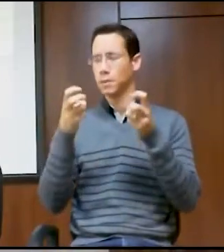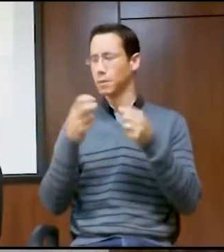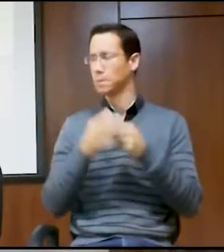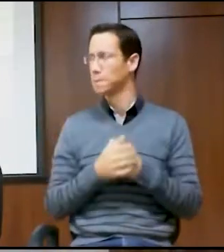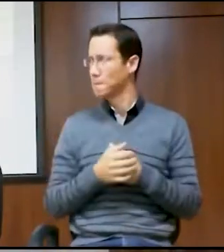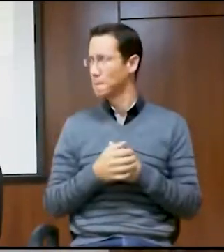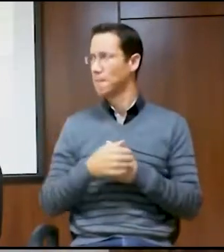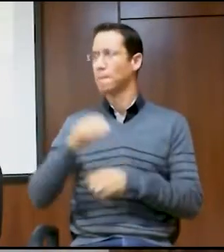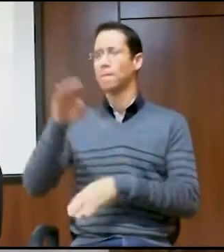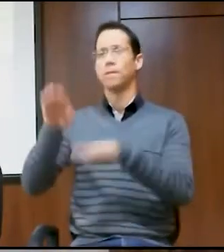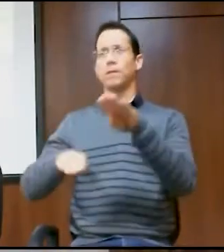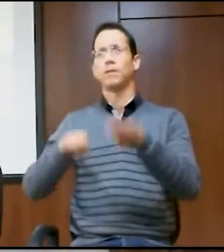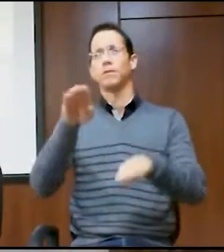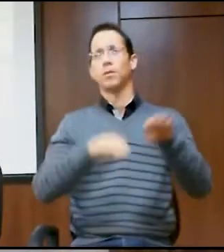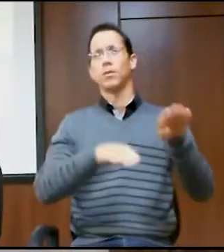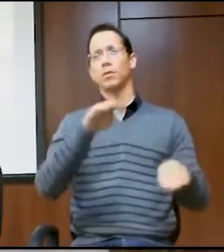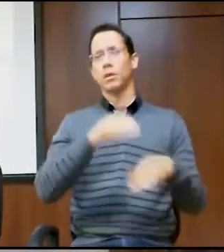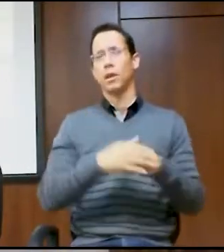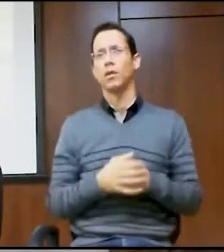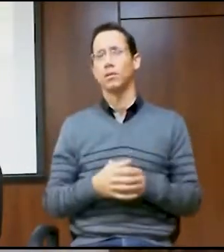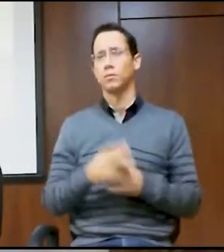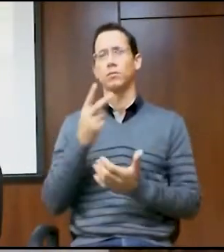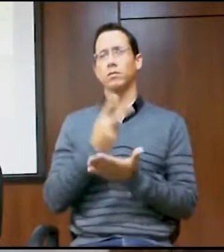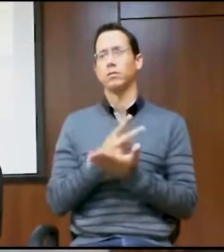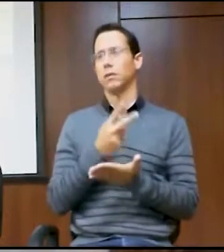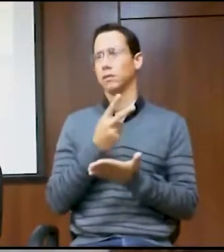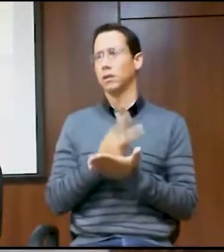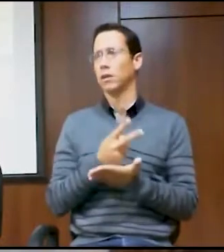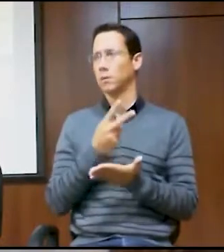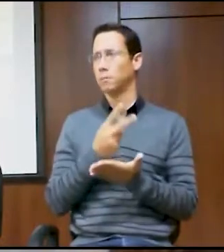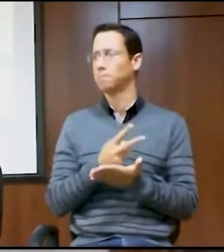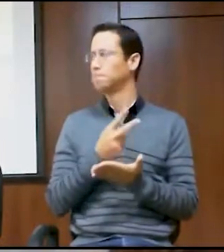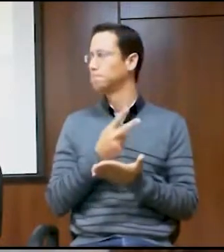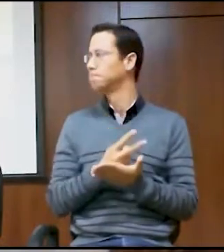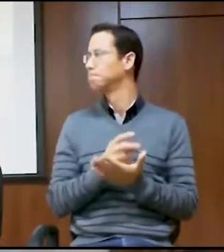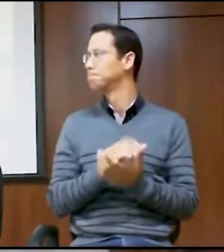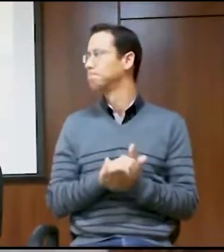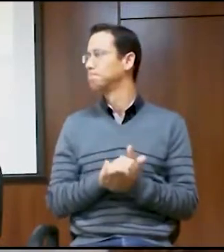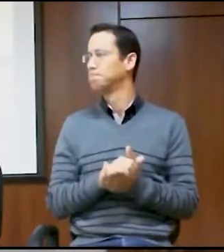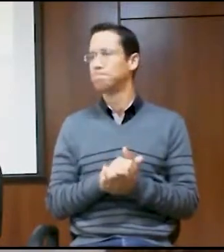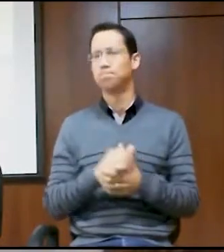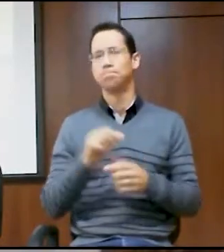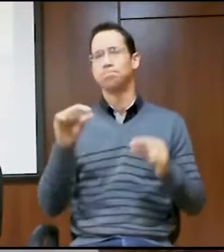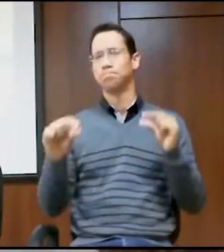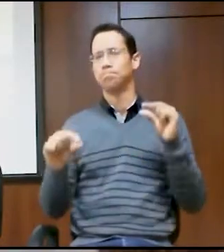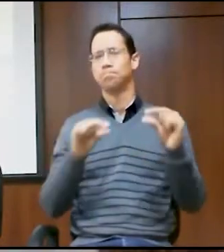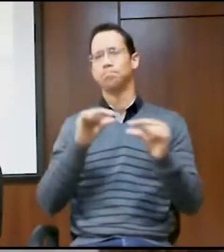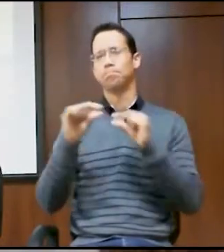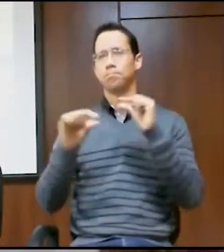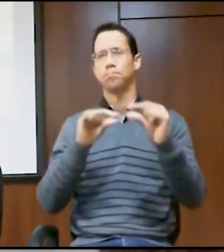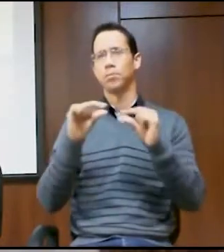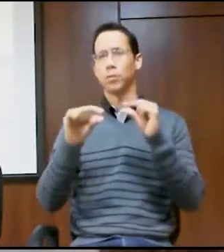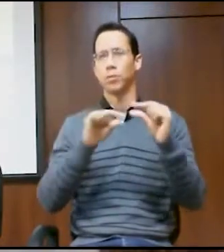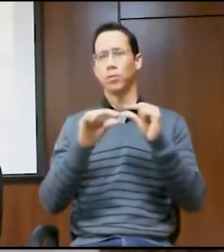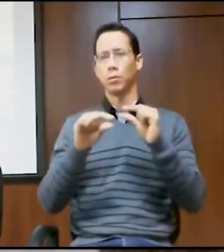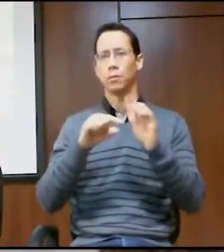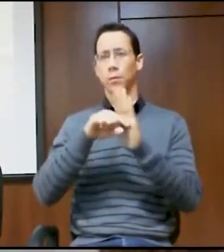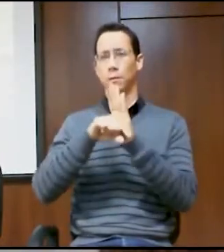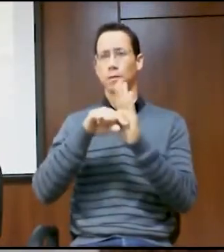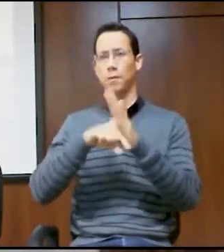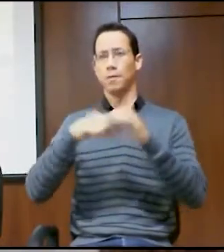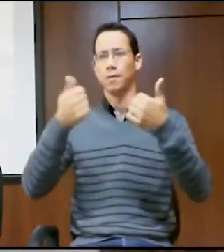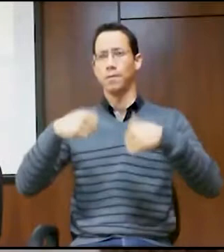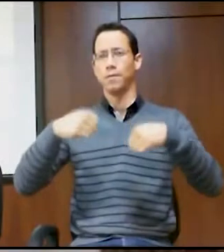da desigualdade, ela se mantém, né? A gente consegue muito pouco, quando a gente avalia um pouco